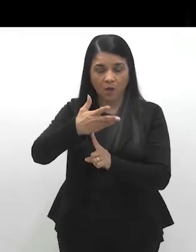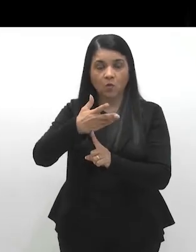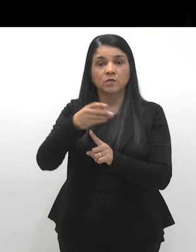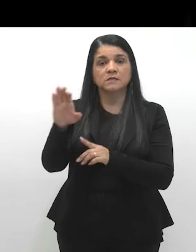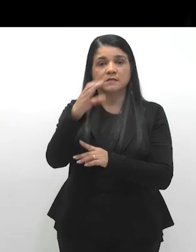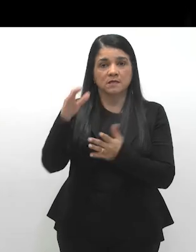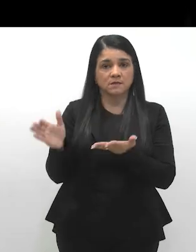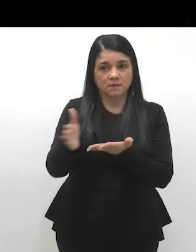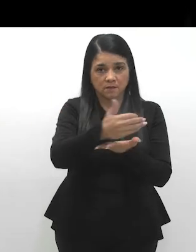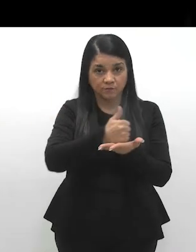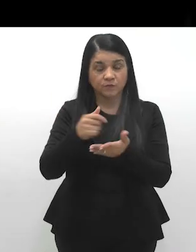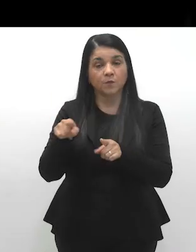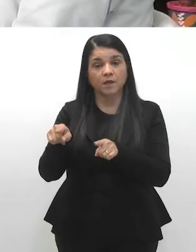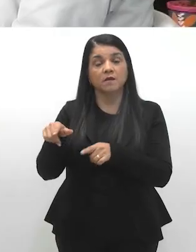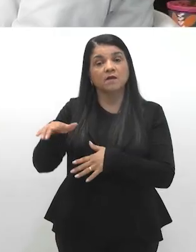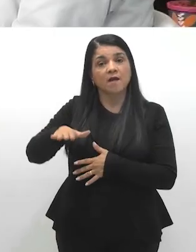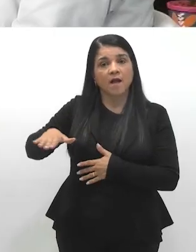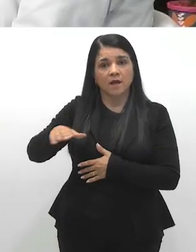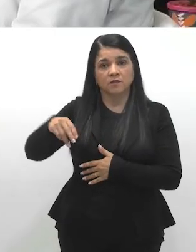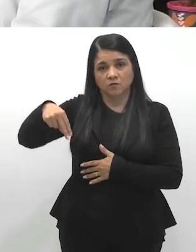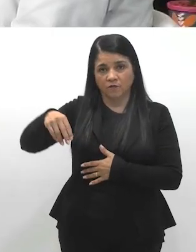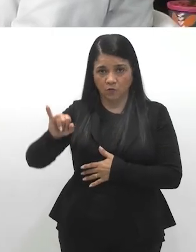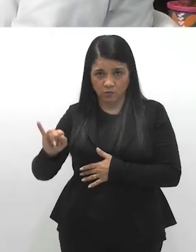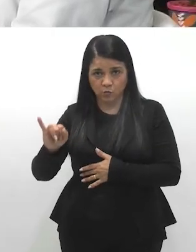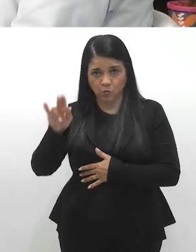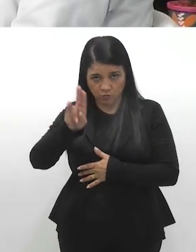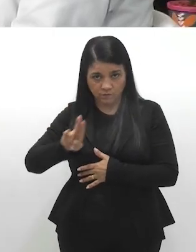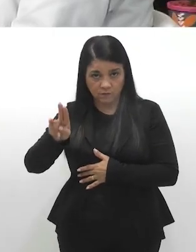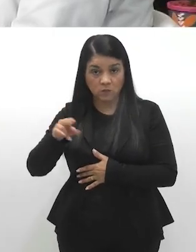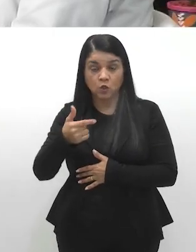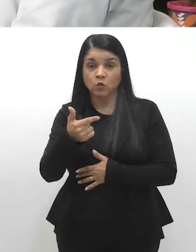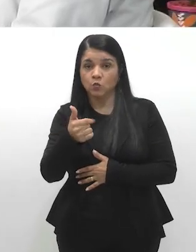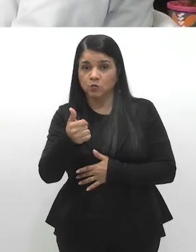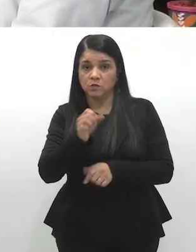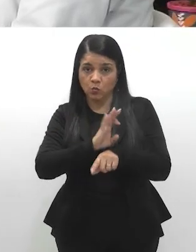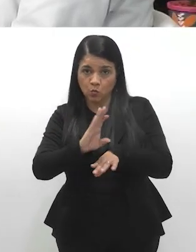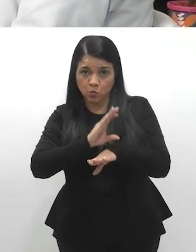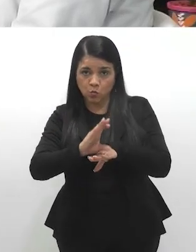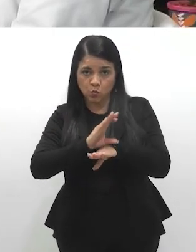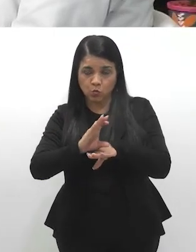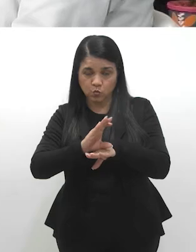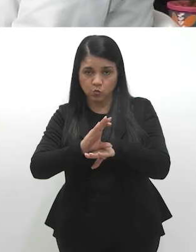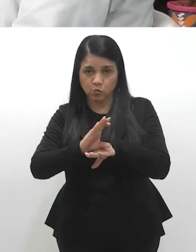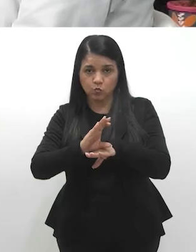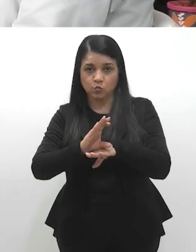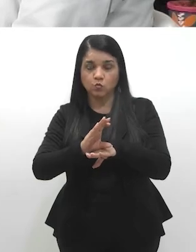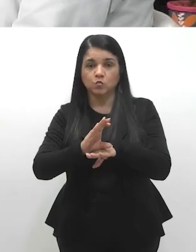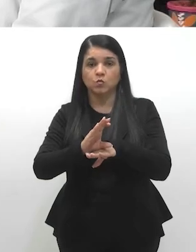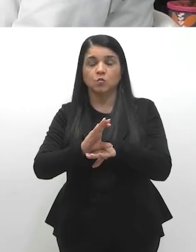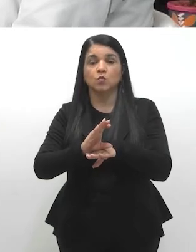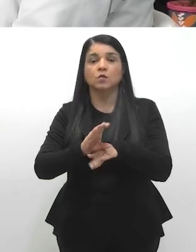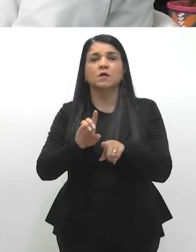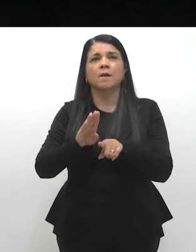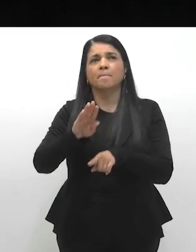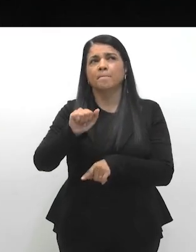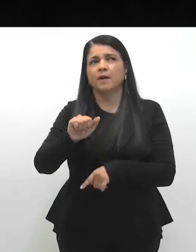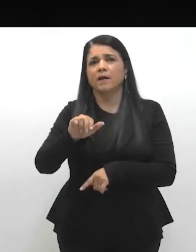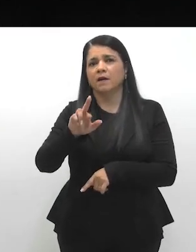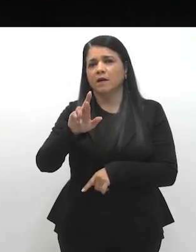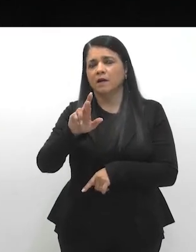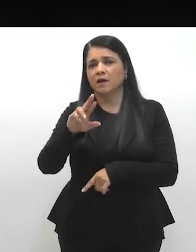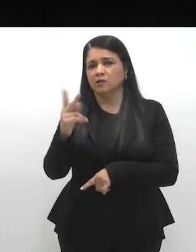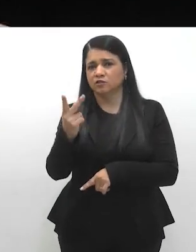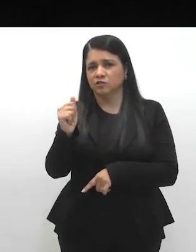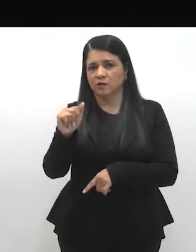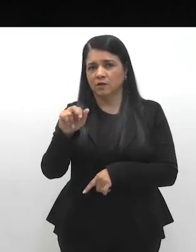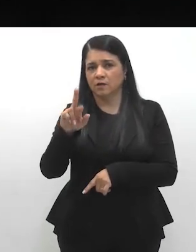nós temos um campus em Nova Iguaçu. Temos aí 12 cursos lá na área de licenciatura e